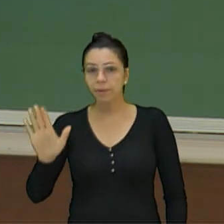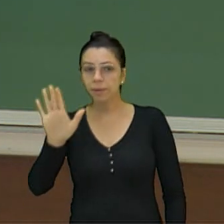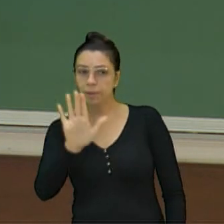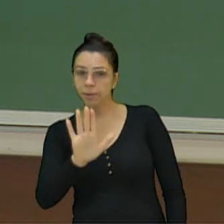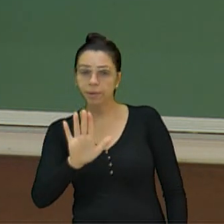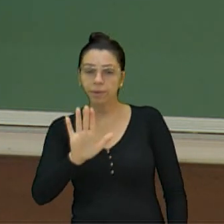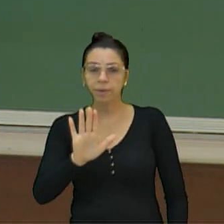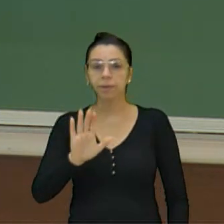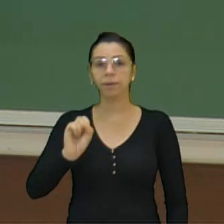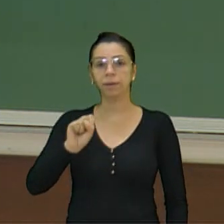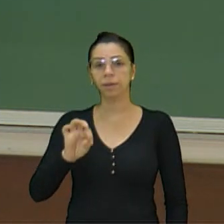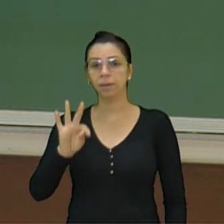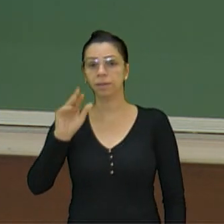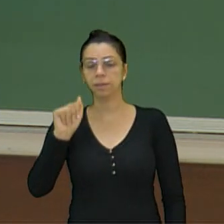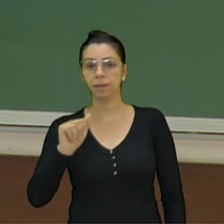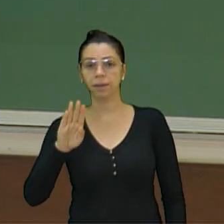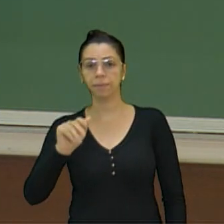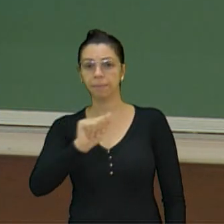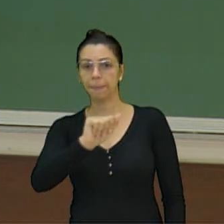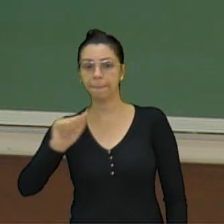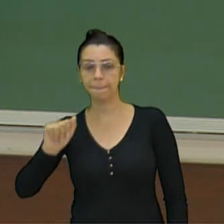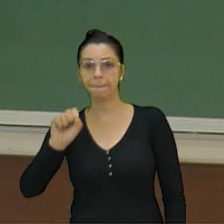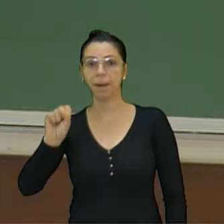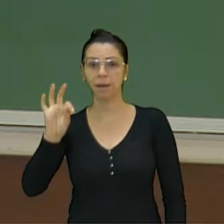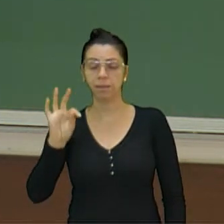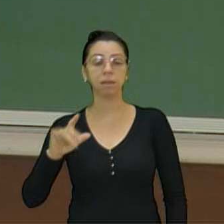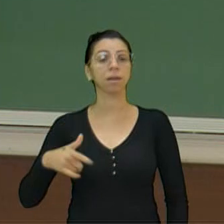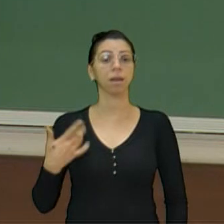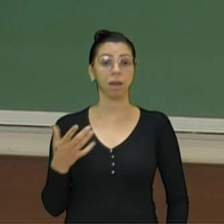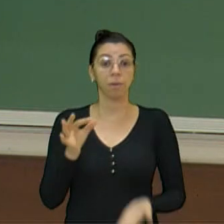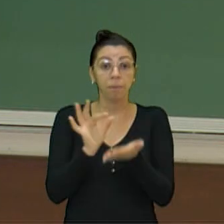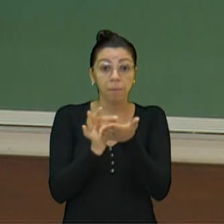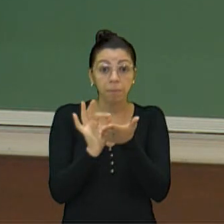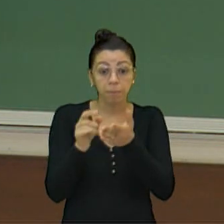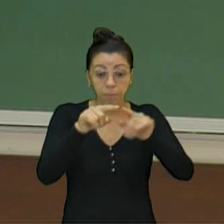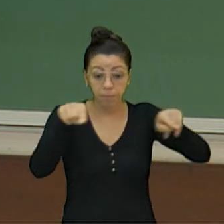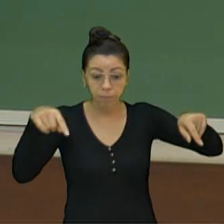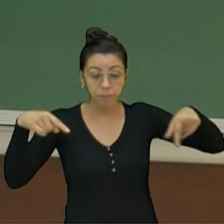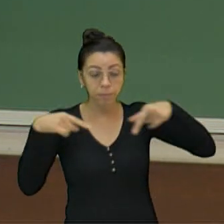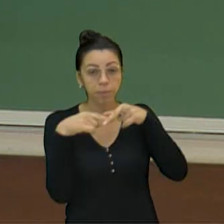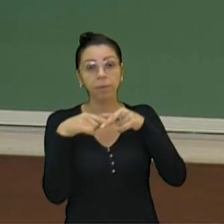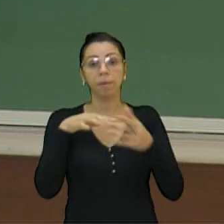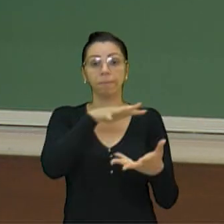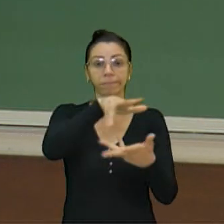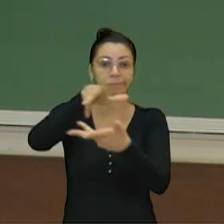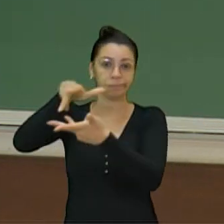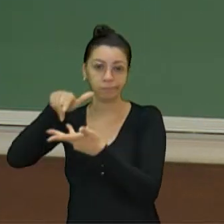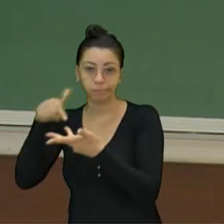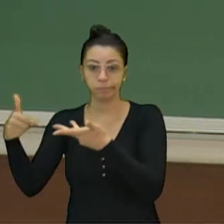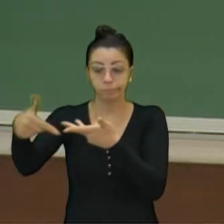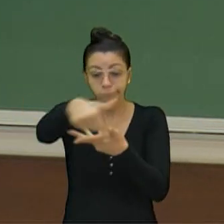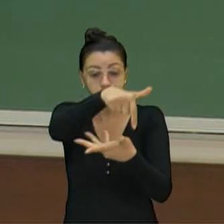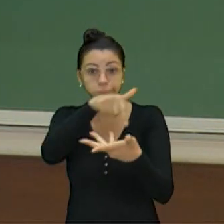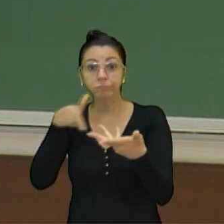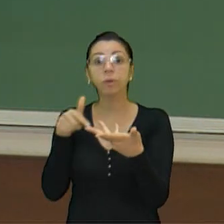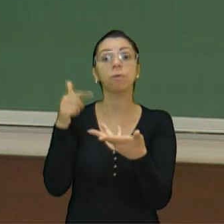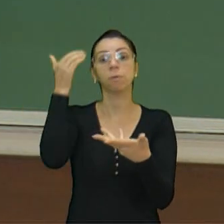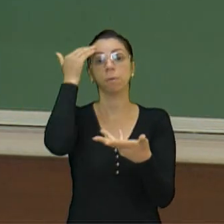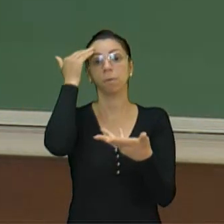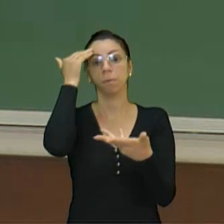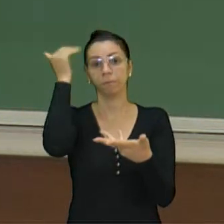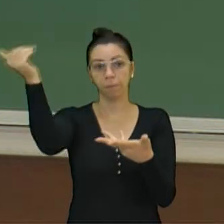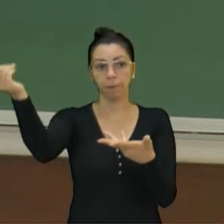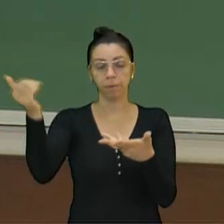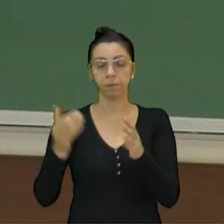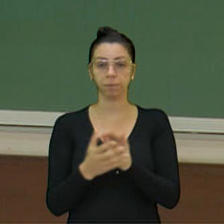do Starbucks, beleza? É uma cafeteria mundialmente conhecida, né? Number